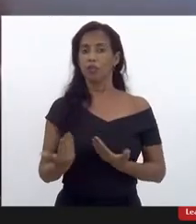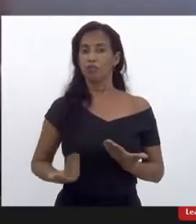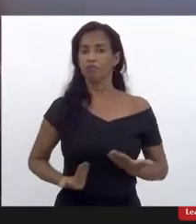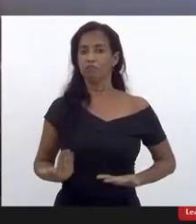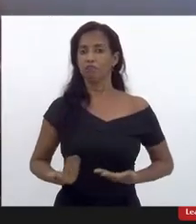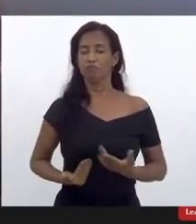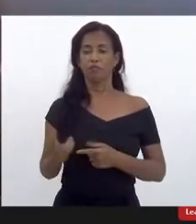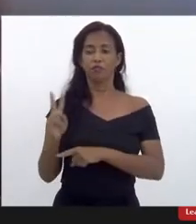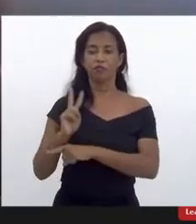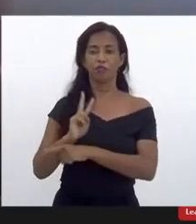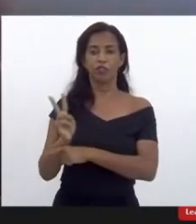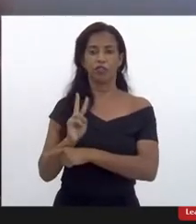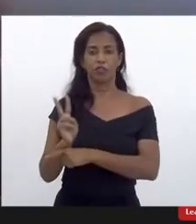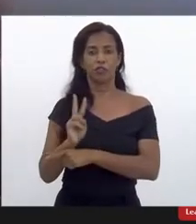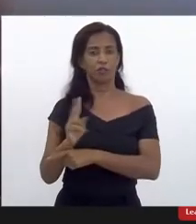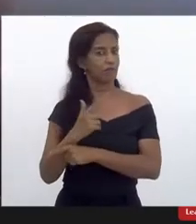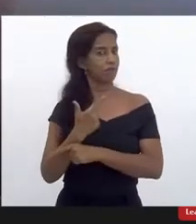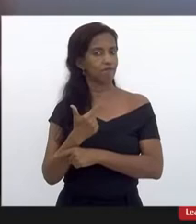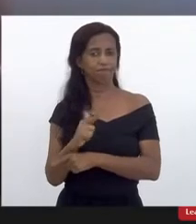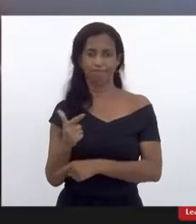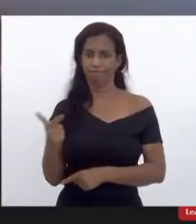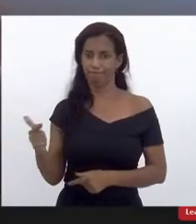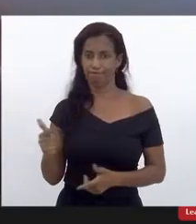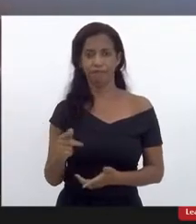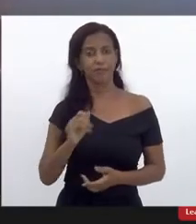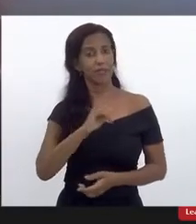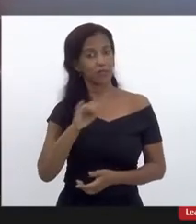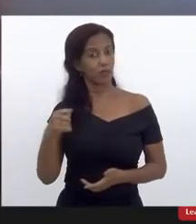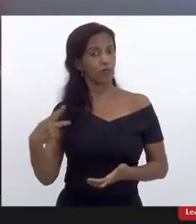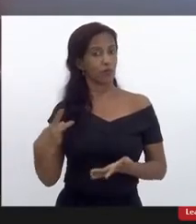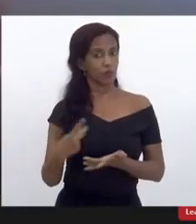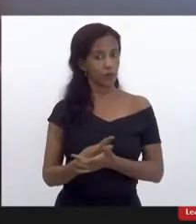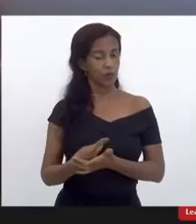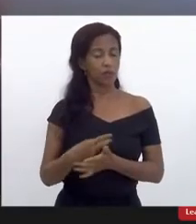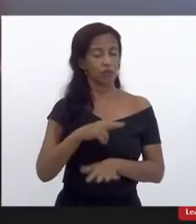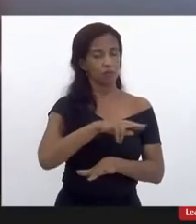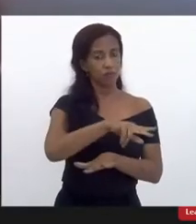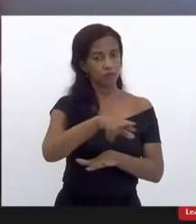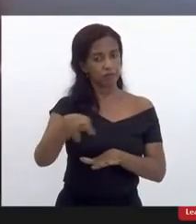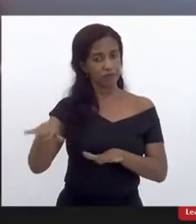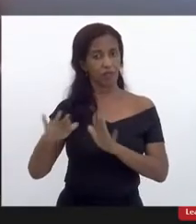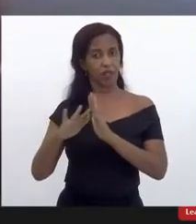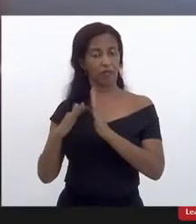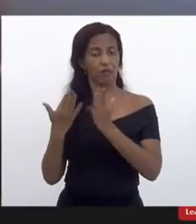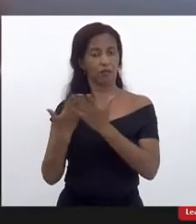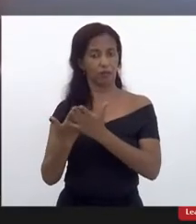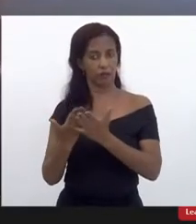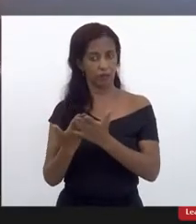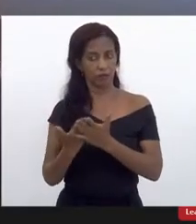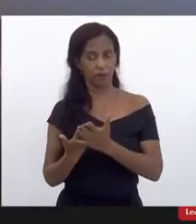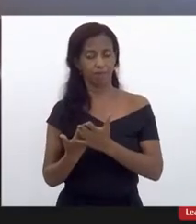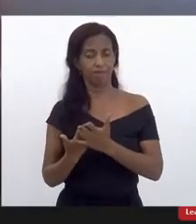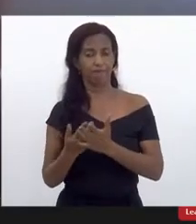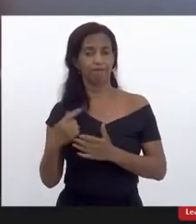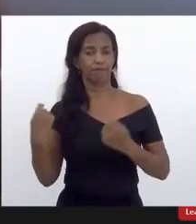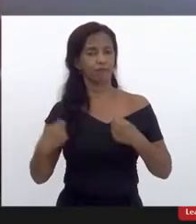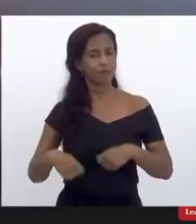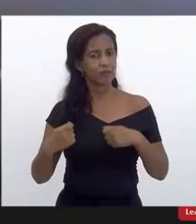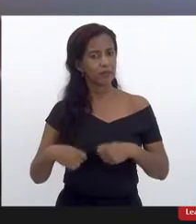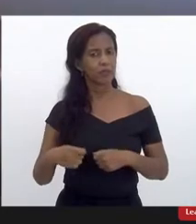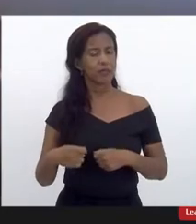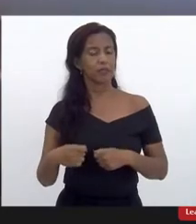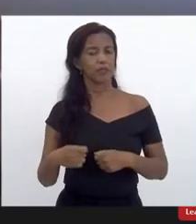de vigias. Isso tem acontecido em várias unidades. A gente precisa de